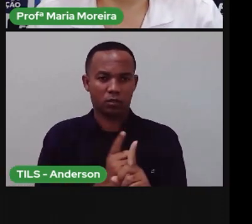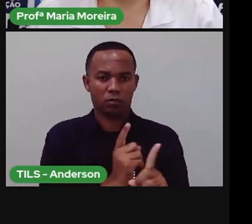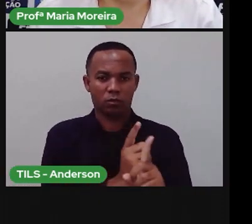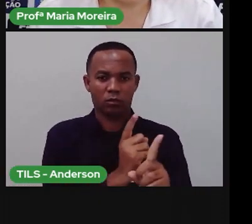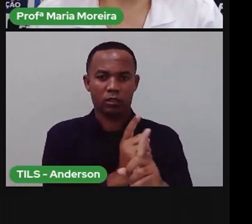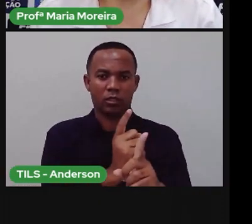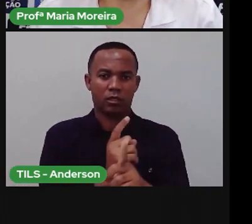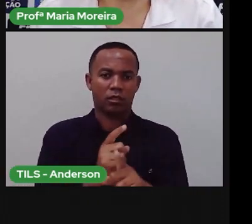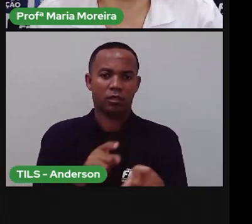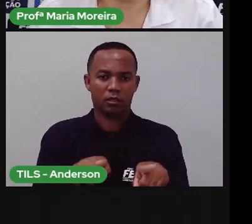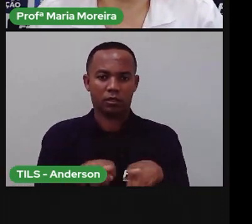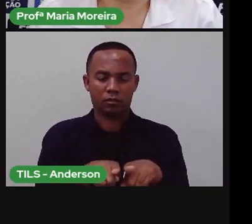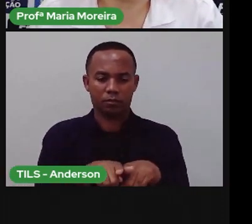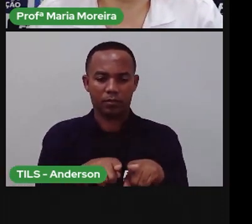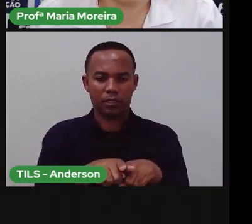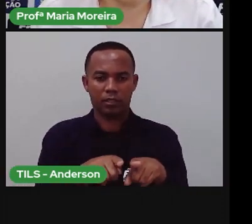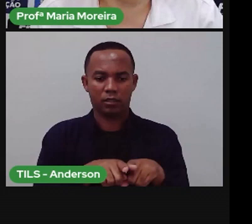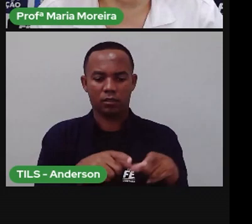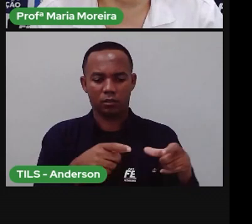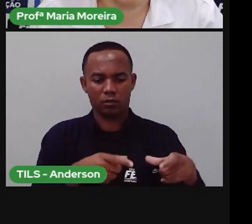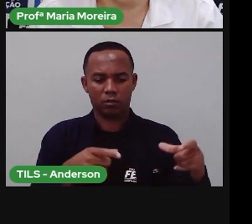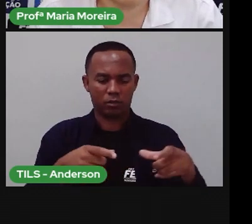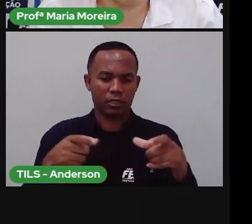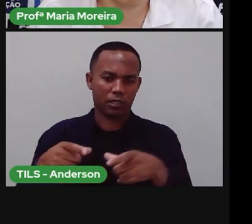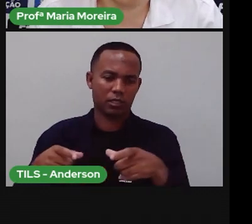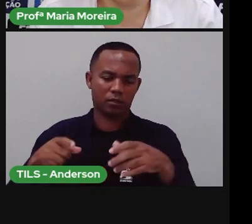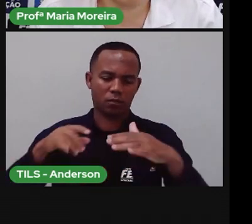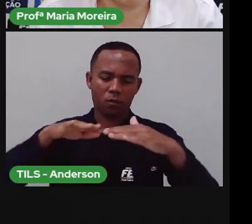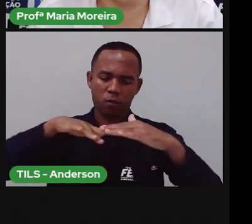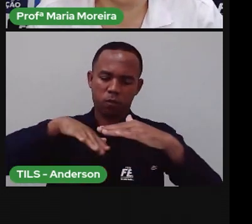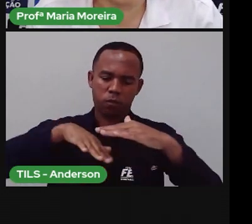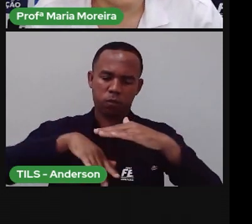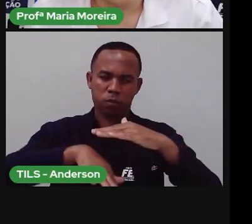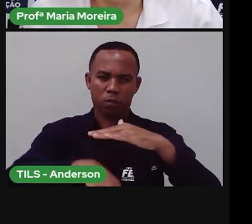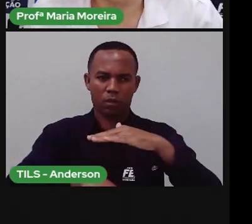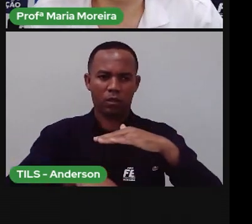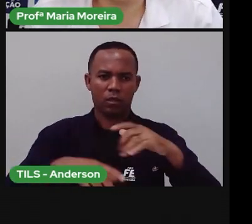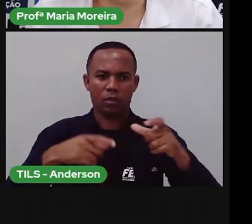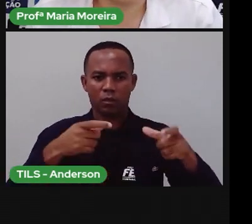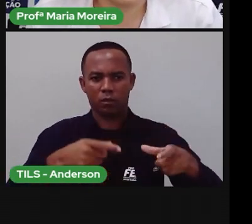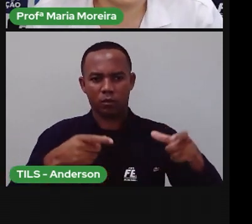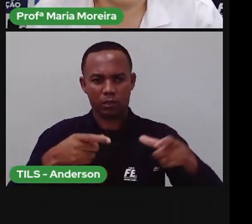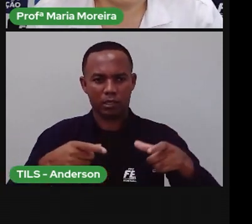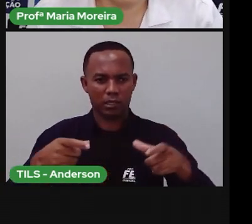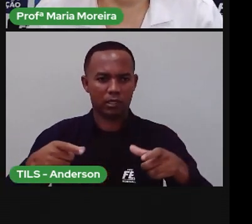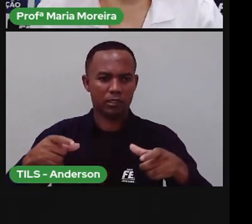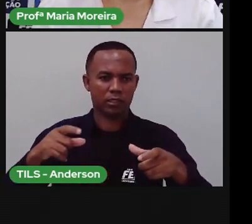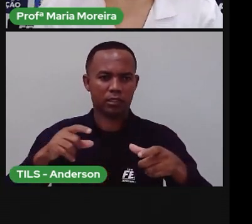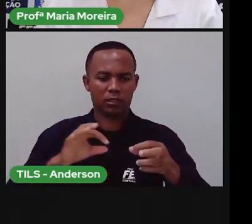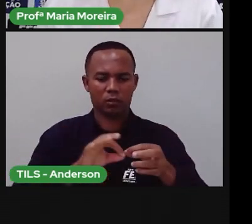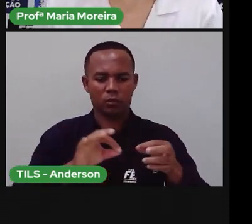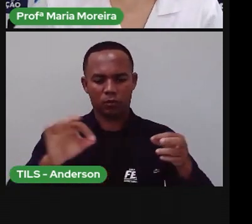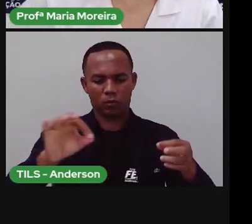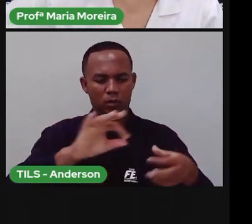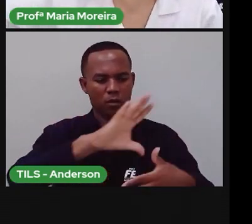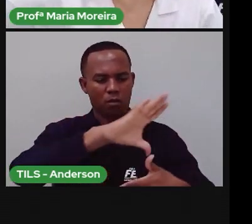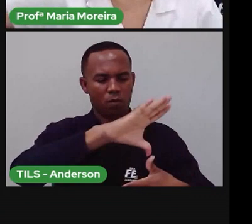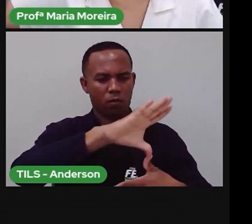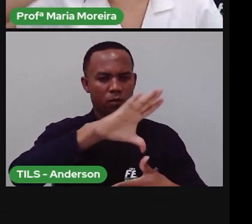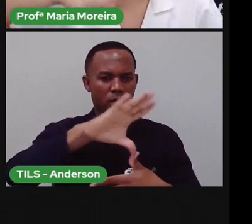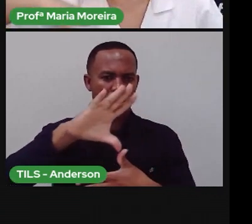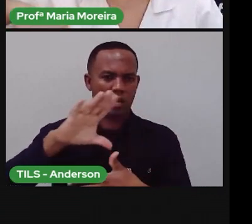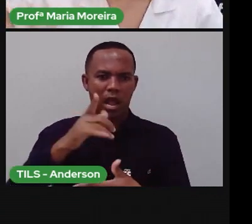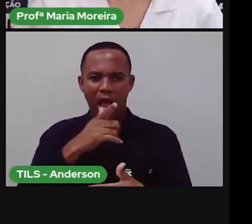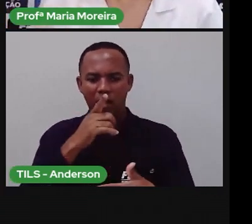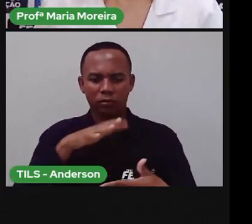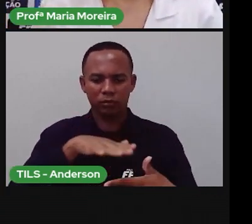da média de altitude das terras imersas, onde ficam o quê? Os continentes. Então, os oceanos são essas